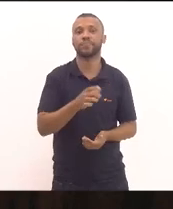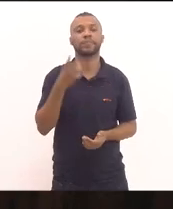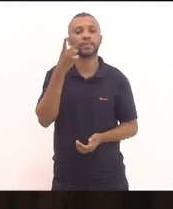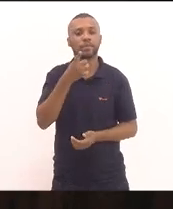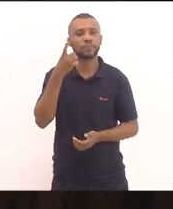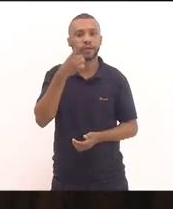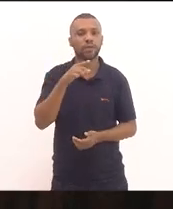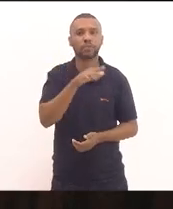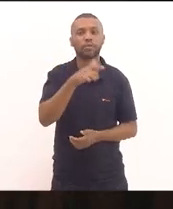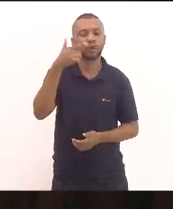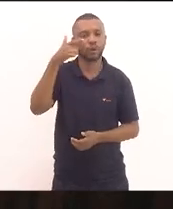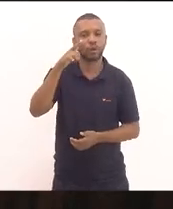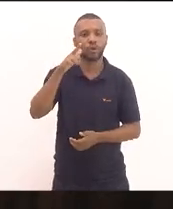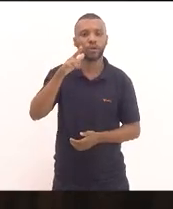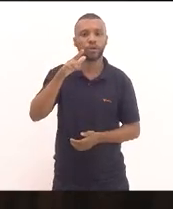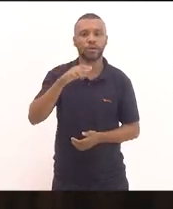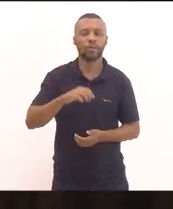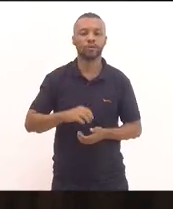deputado